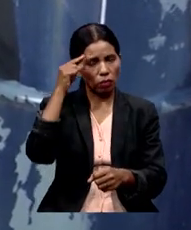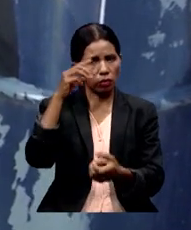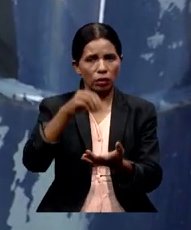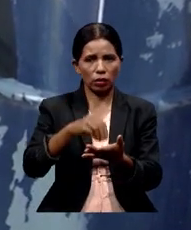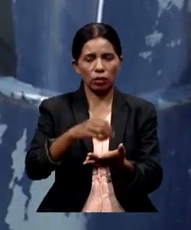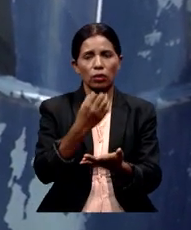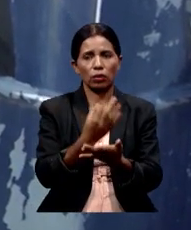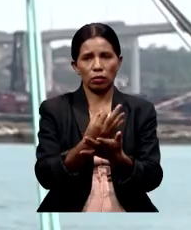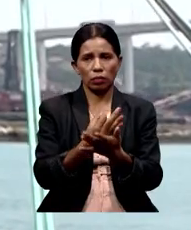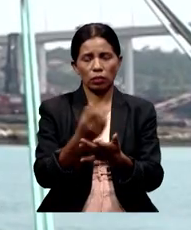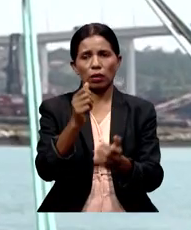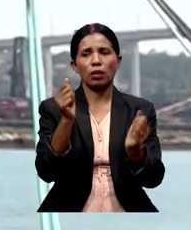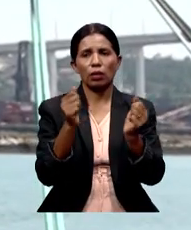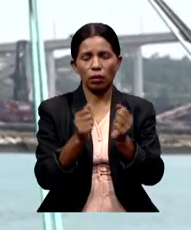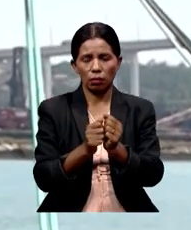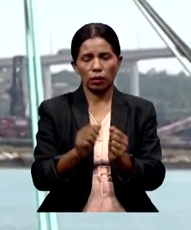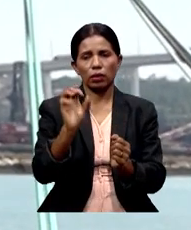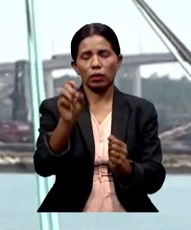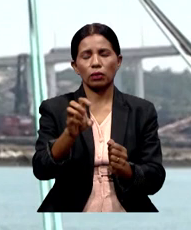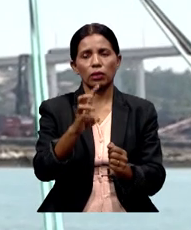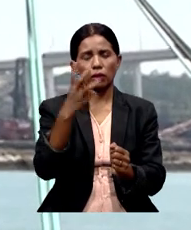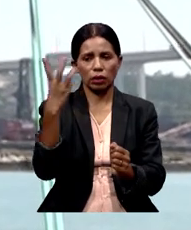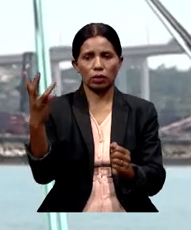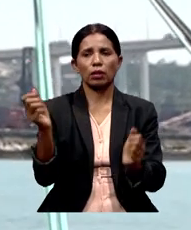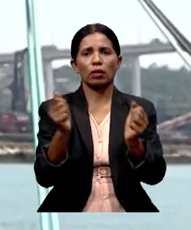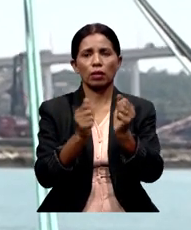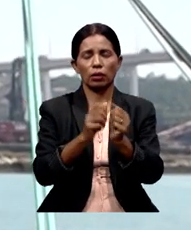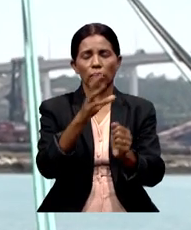tang orçamento tokon sanulu resinen e inclui tokon rua ba